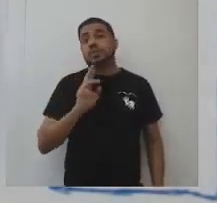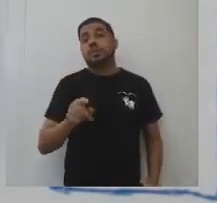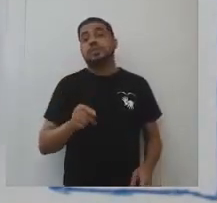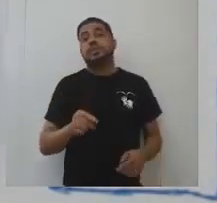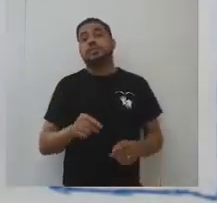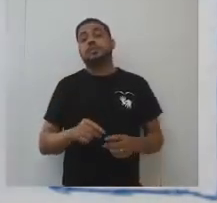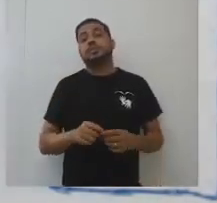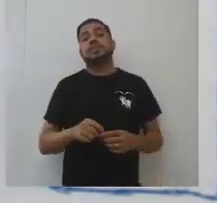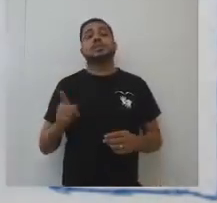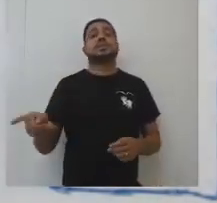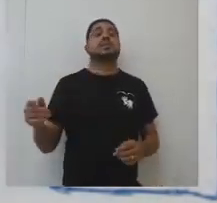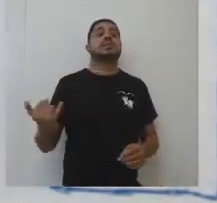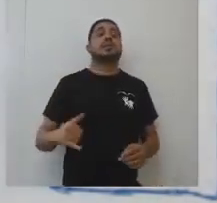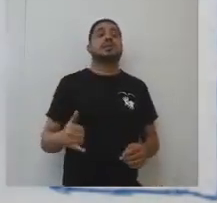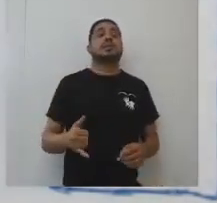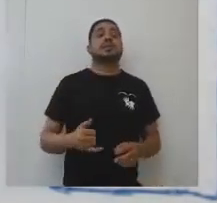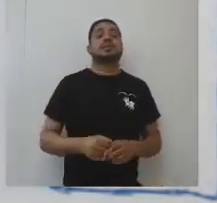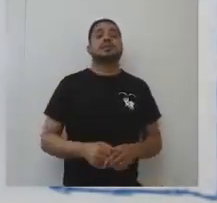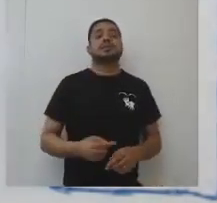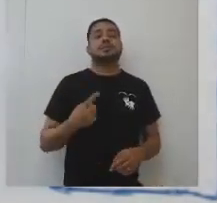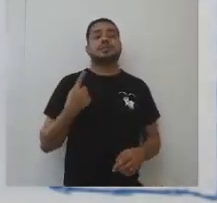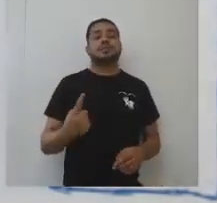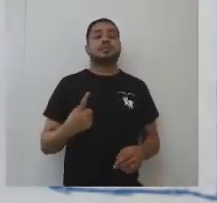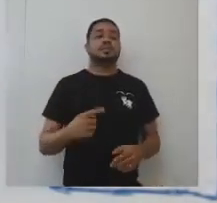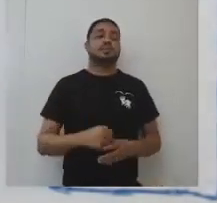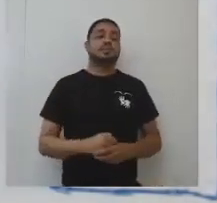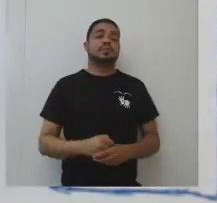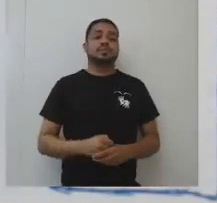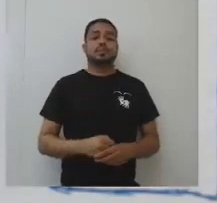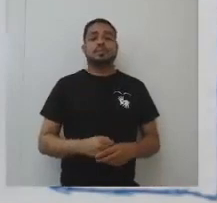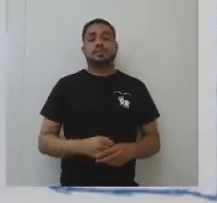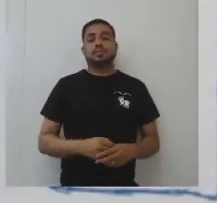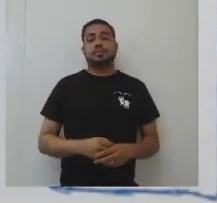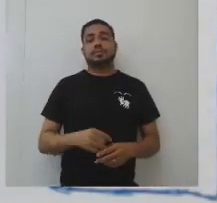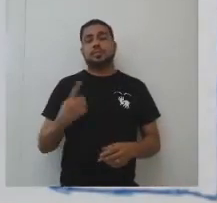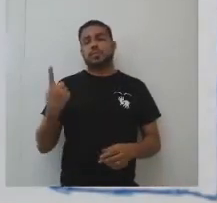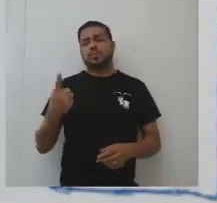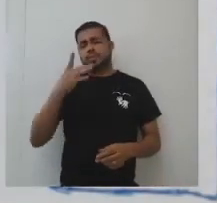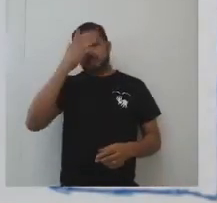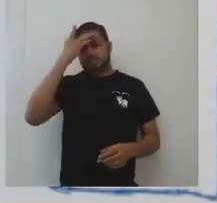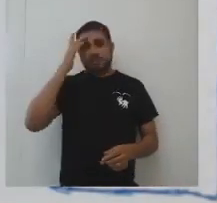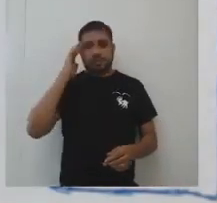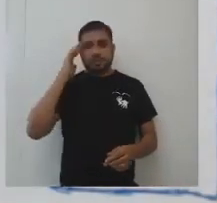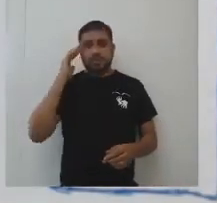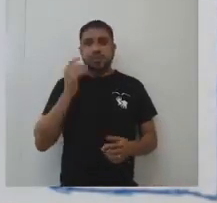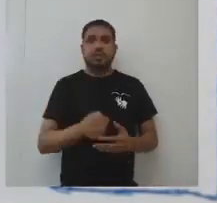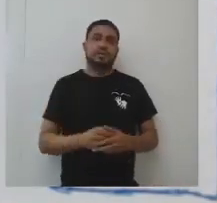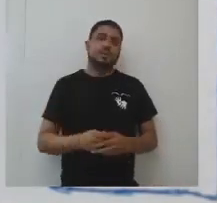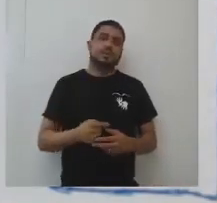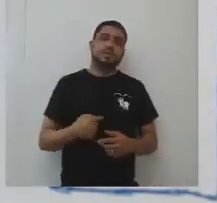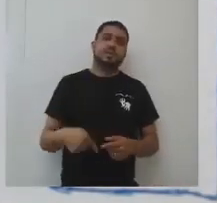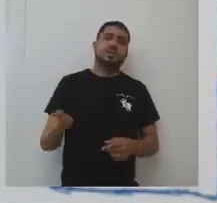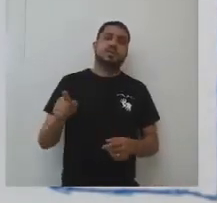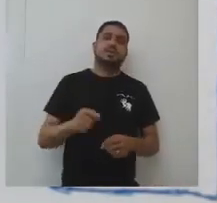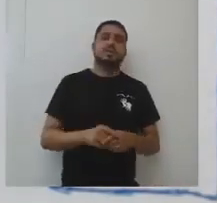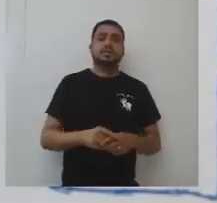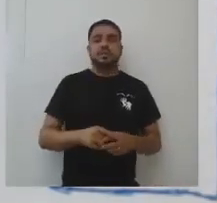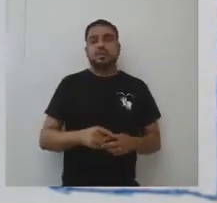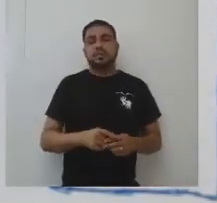a carga 1 tivesse aqui e uma pessoa empurrasse para lá com uma